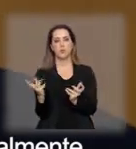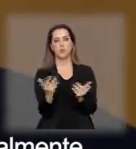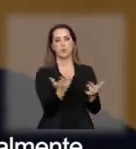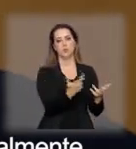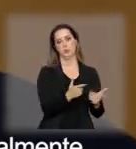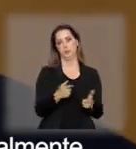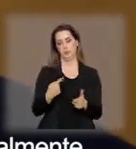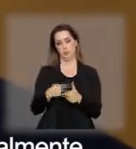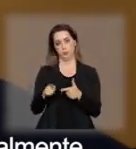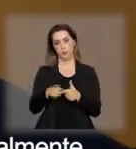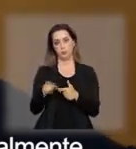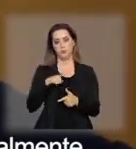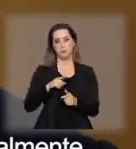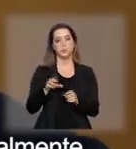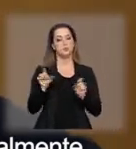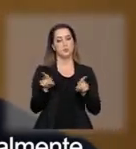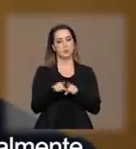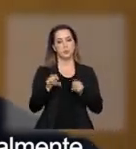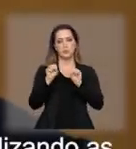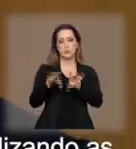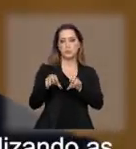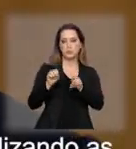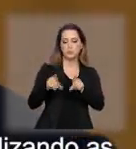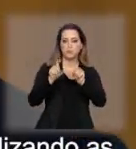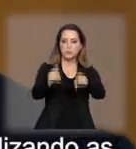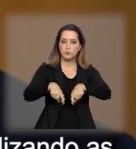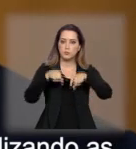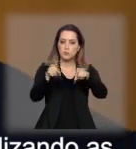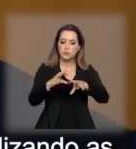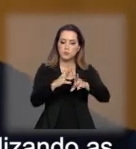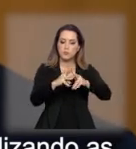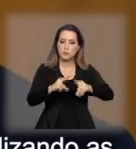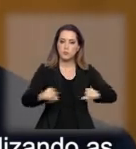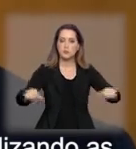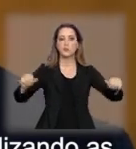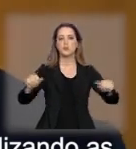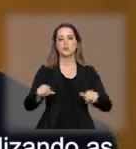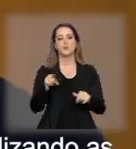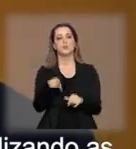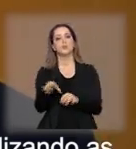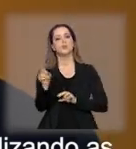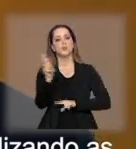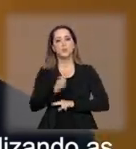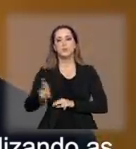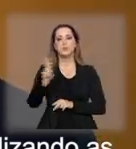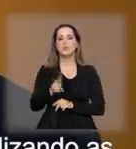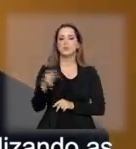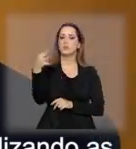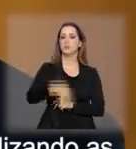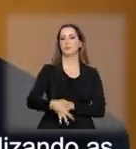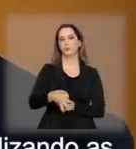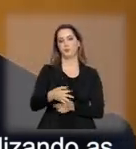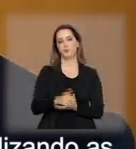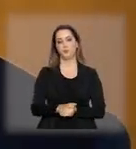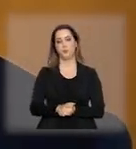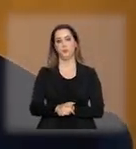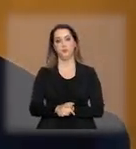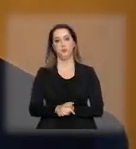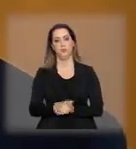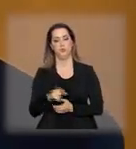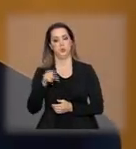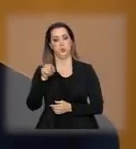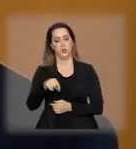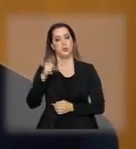queimadas criminosas e principalmente orientando os produtores rurais no preparo da terra utilizando as